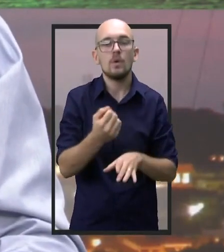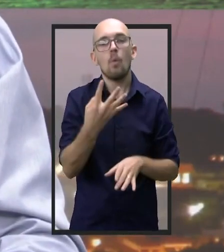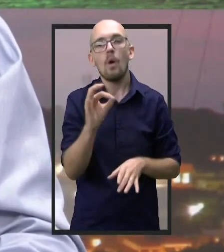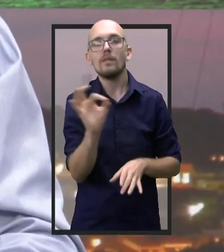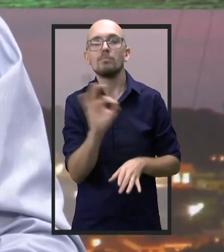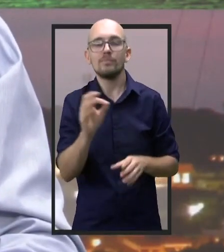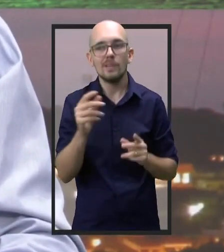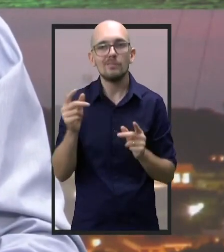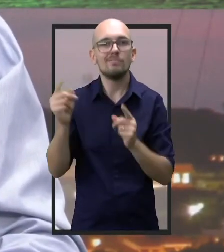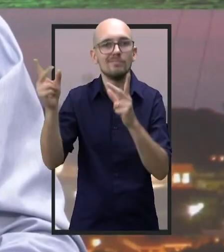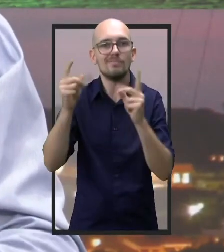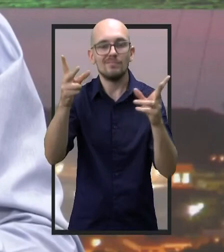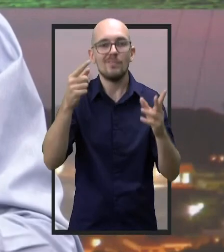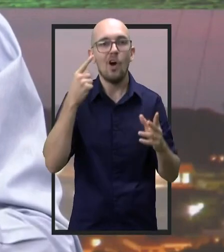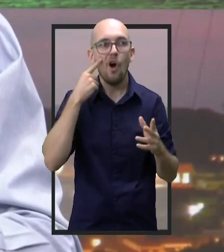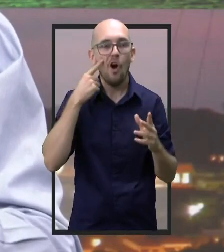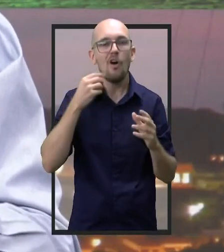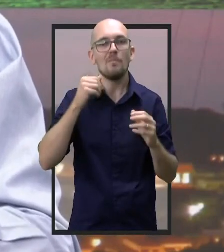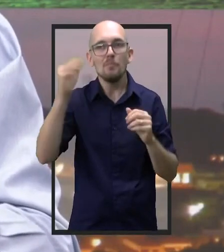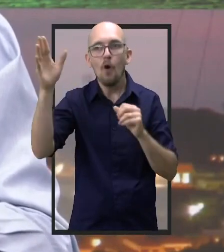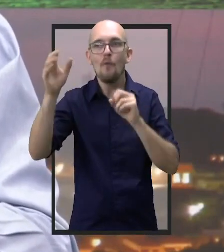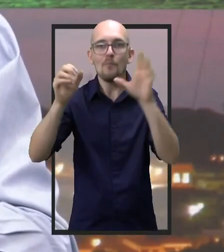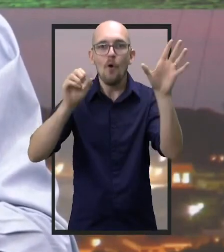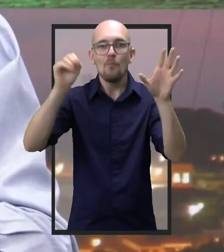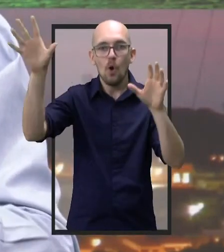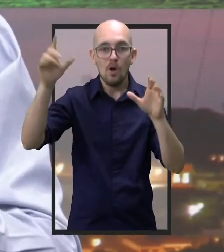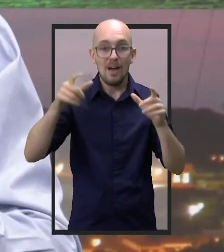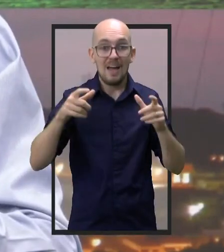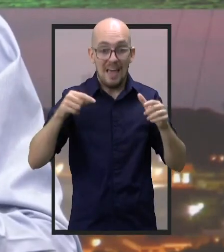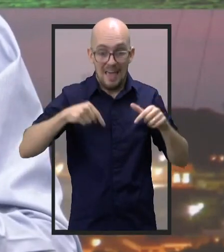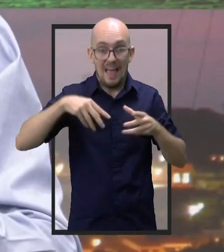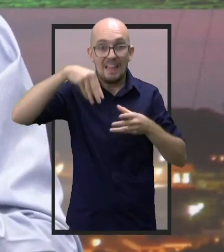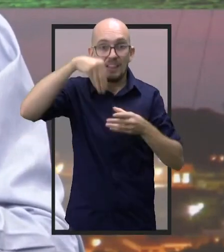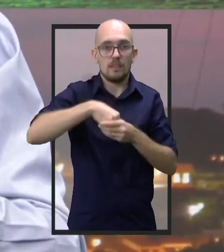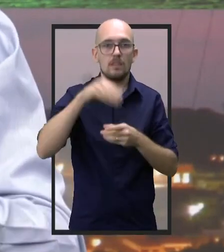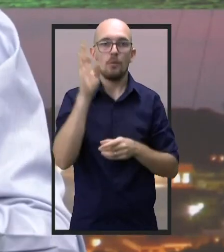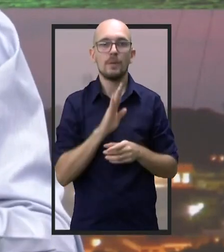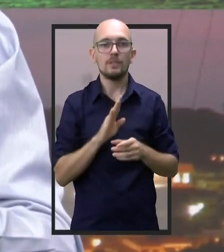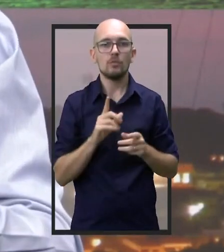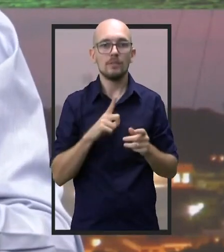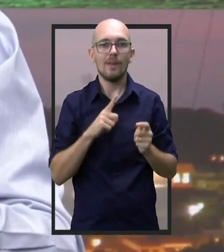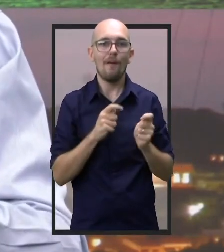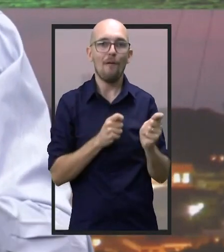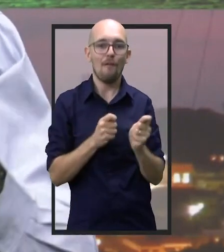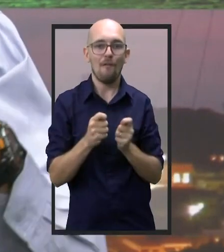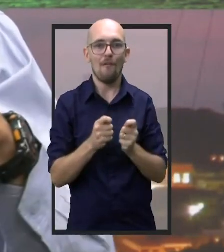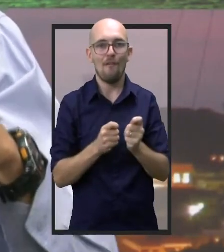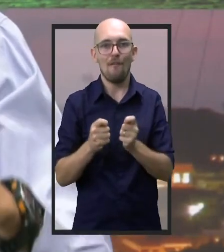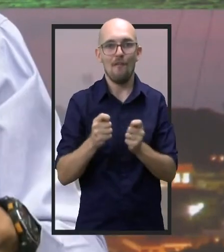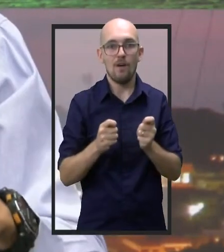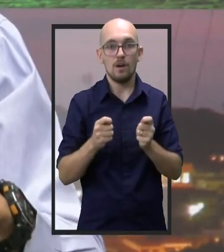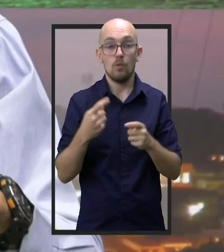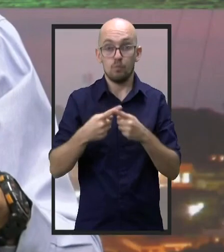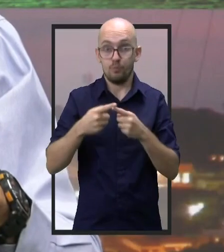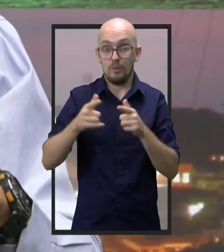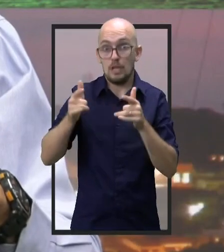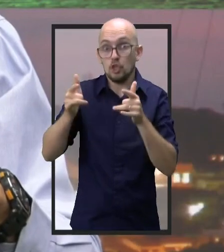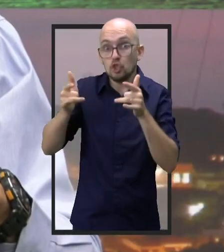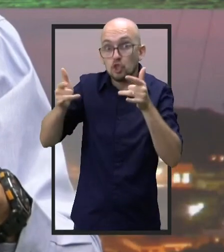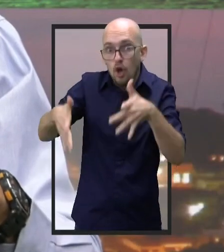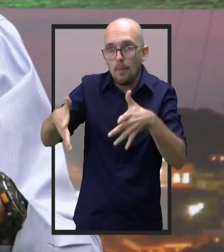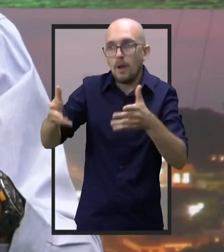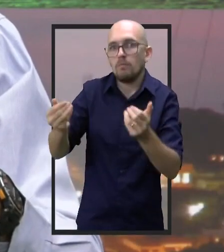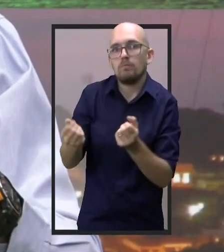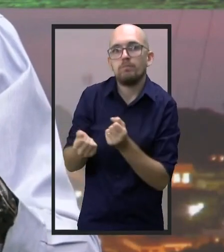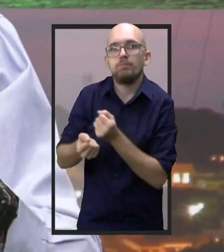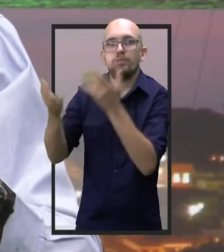Então, quando você exporta, você regula o mercado interno, porque se você tem um excesso de produção, você sufoca quem